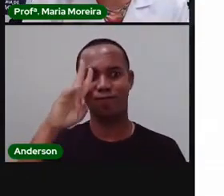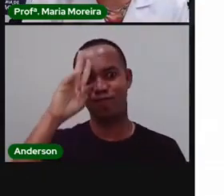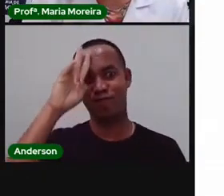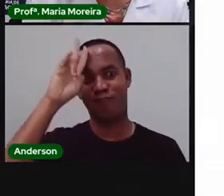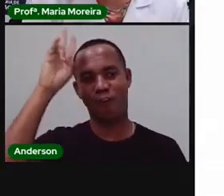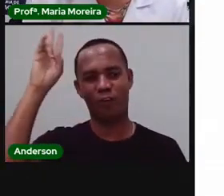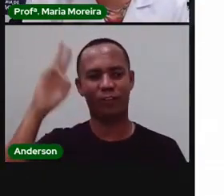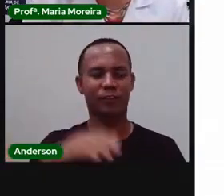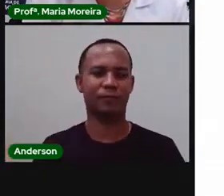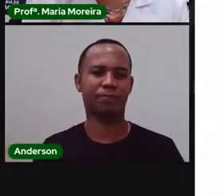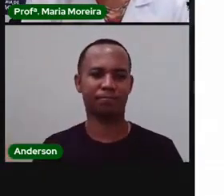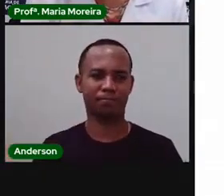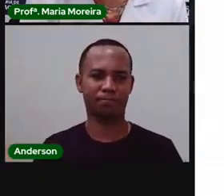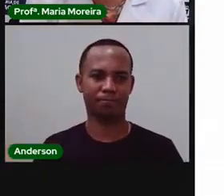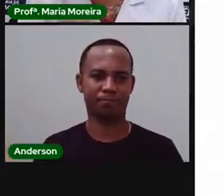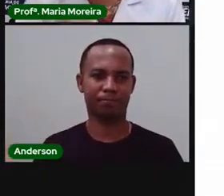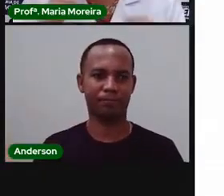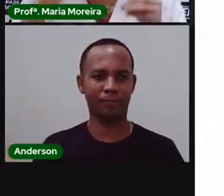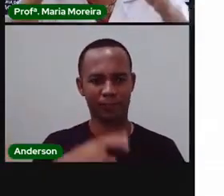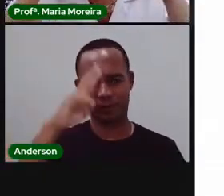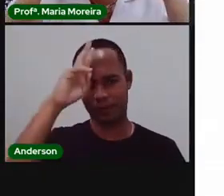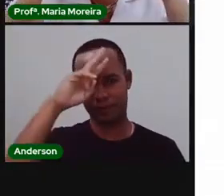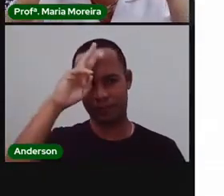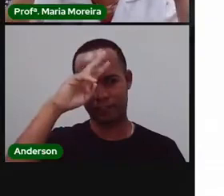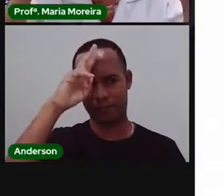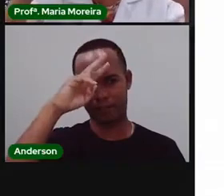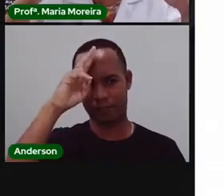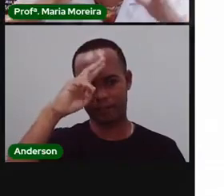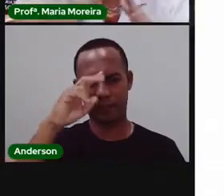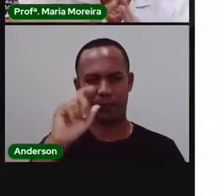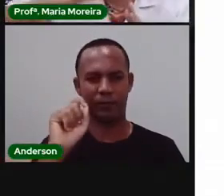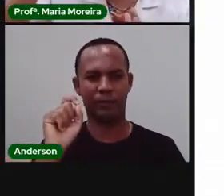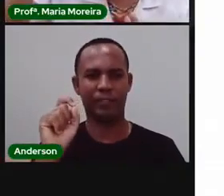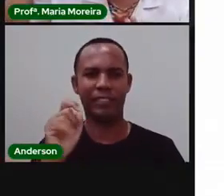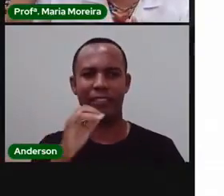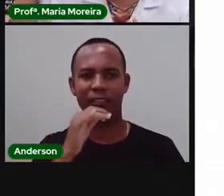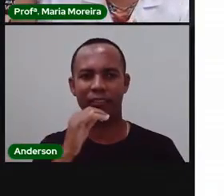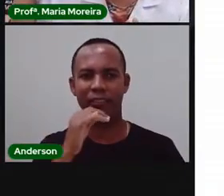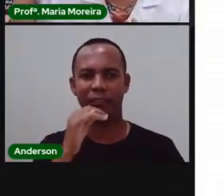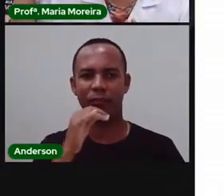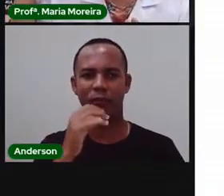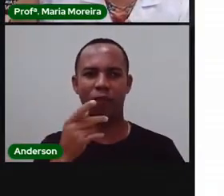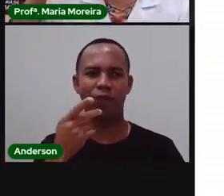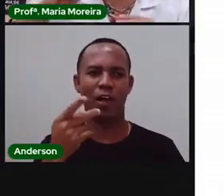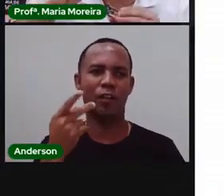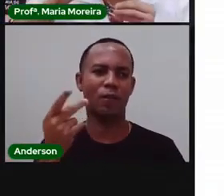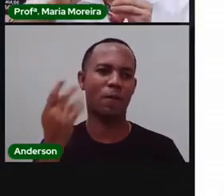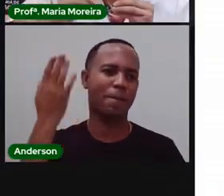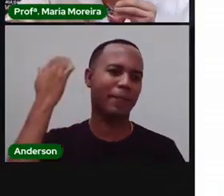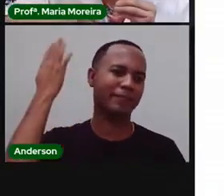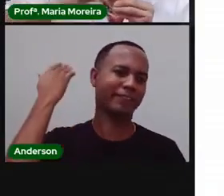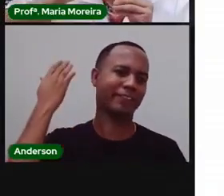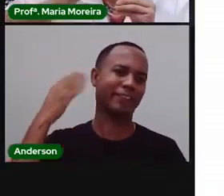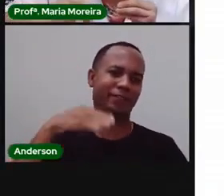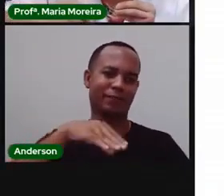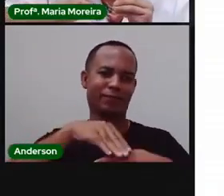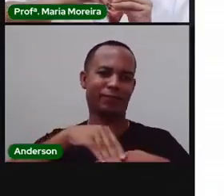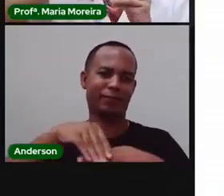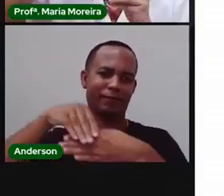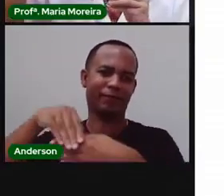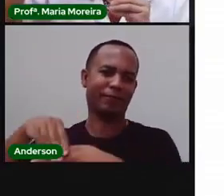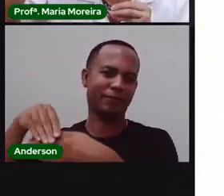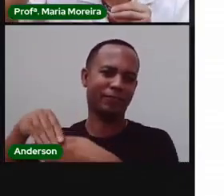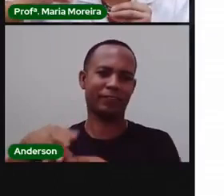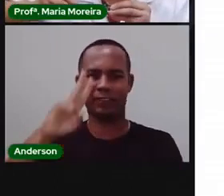outra, certo? Lembro de, ó, para pensar em pronúncia, é só lembrar de quando a gente falou sobre cordel, que a Pro ficou falando, olha, de